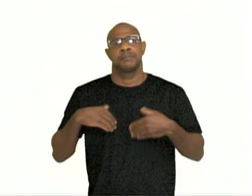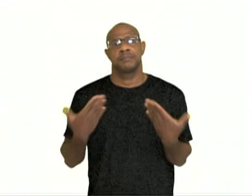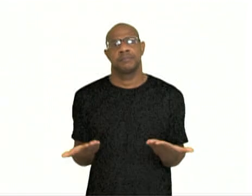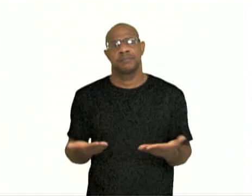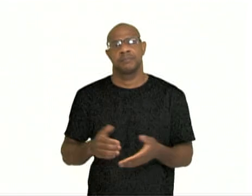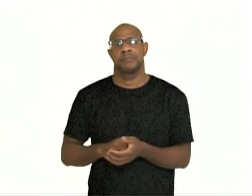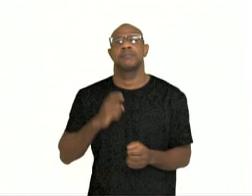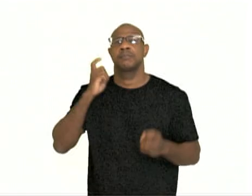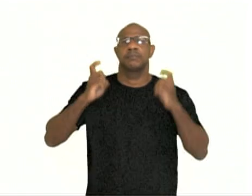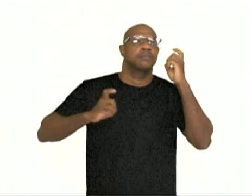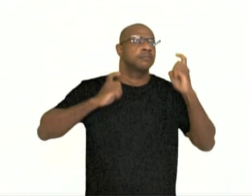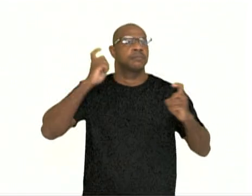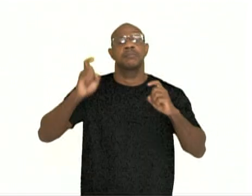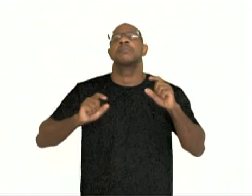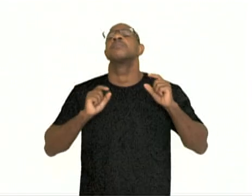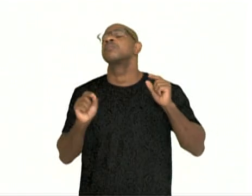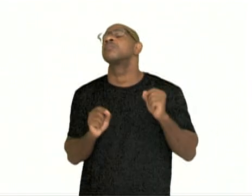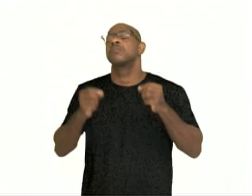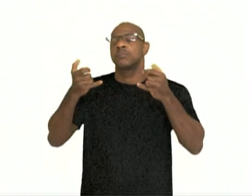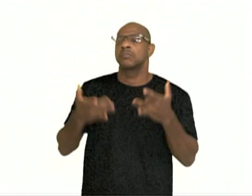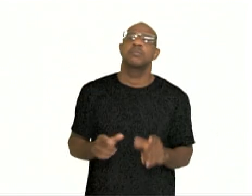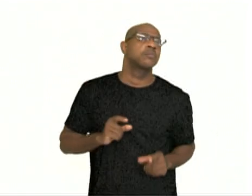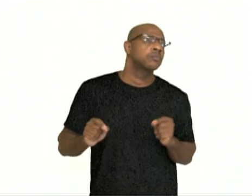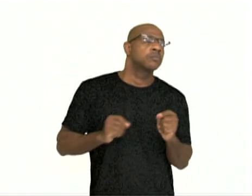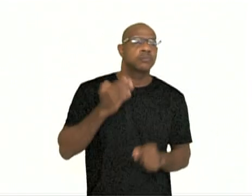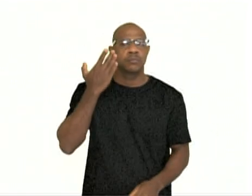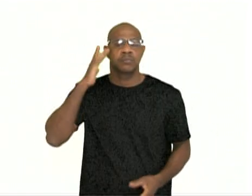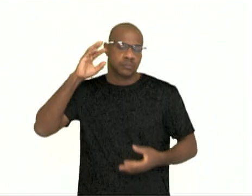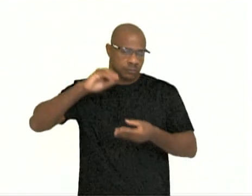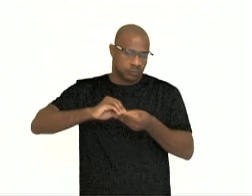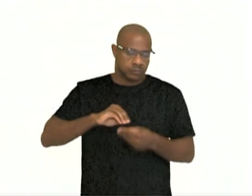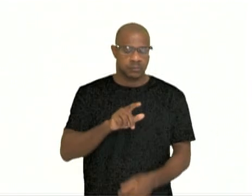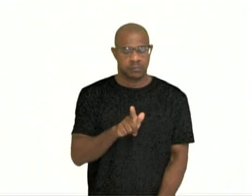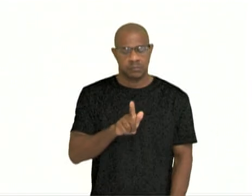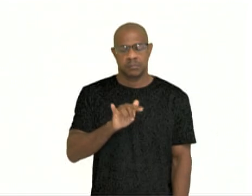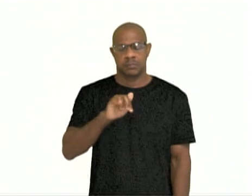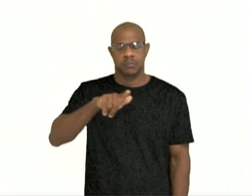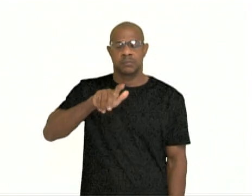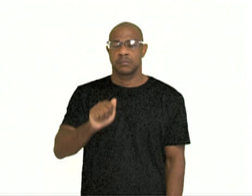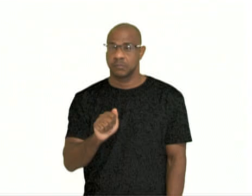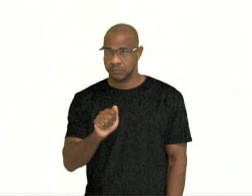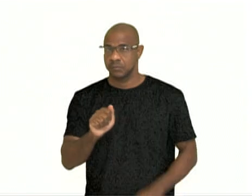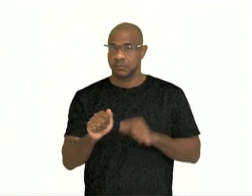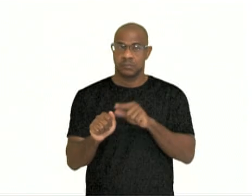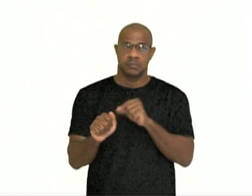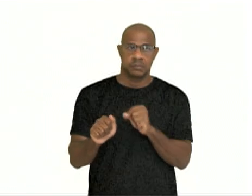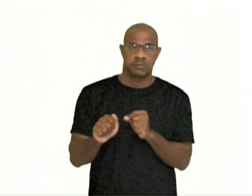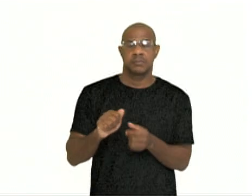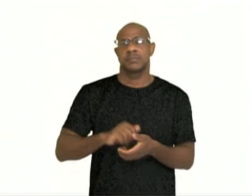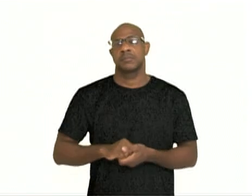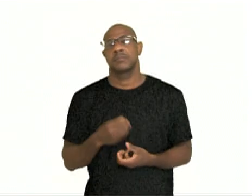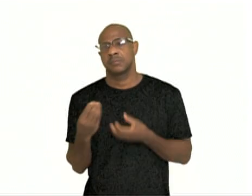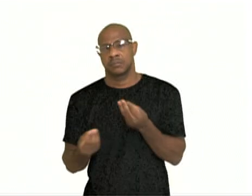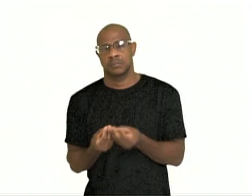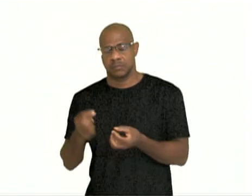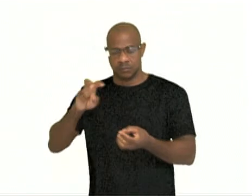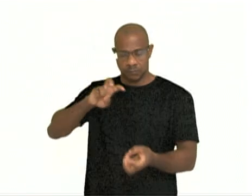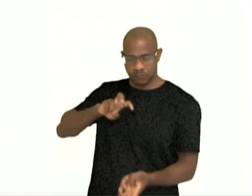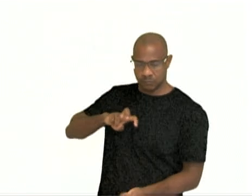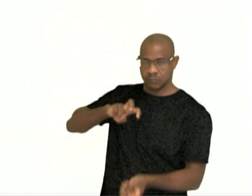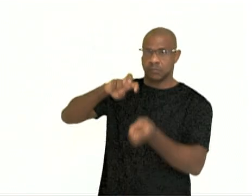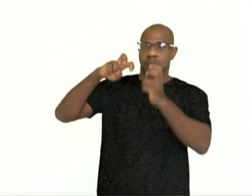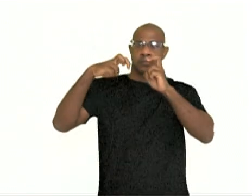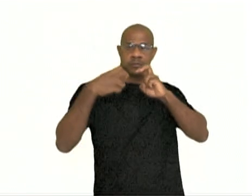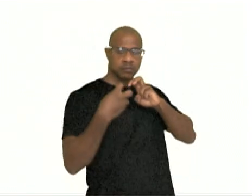se preocupou bastante em entender a ginga, conhecer a ginga, tá? A ginga da capoeira,